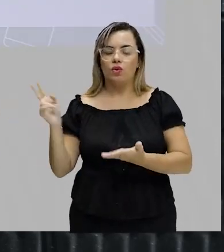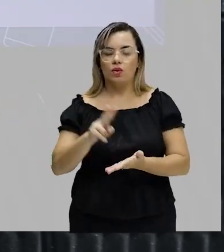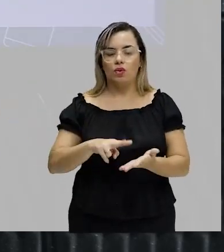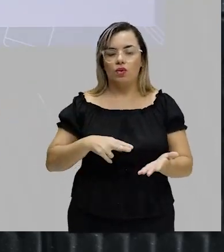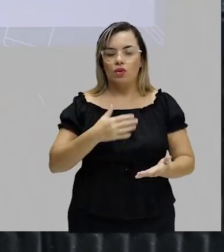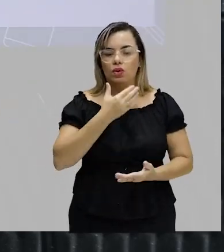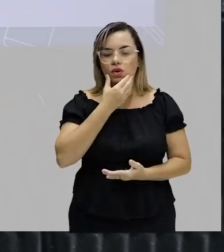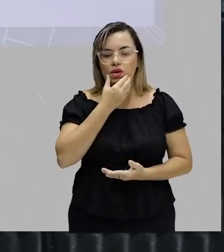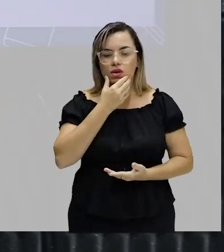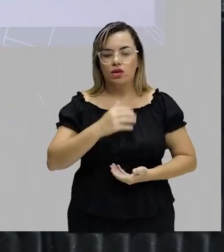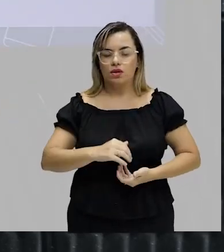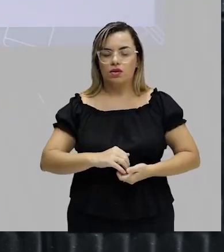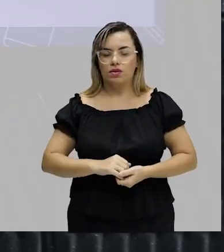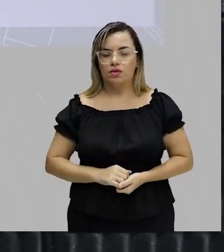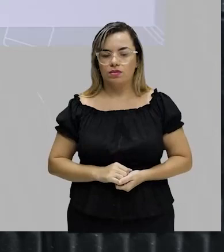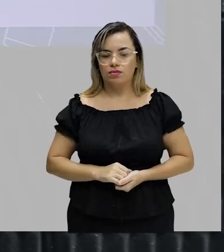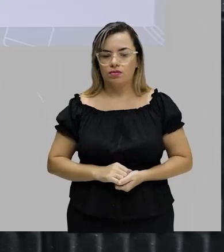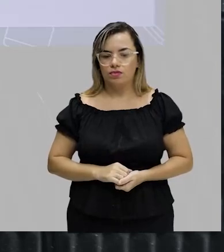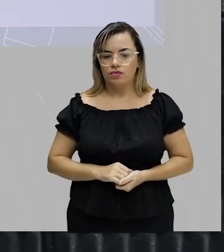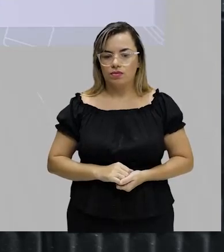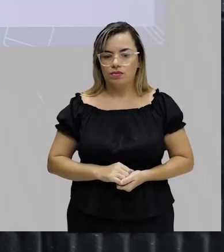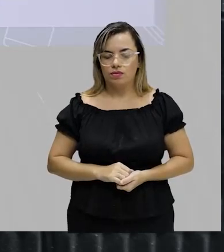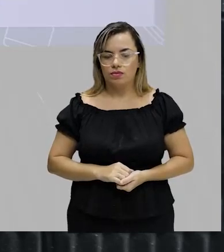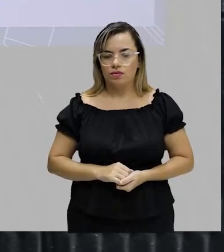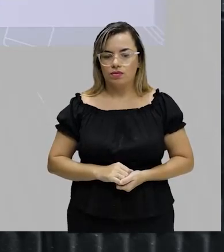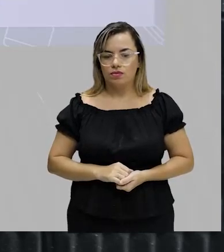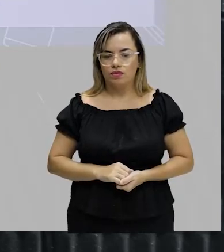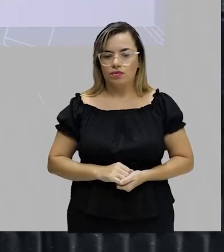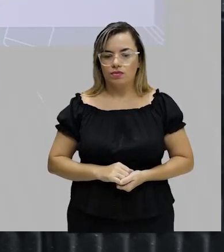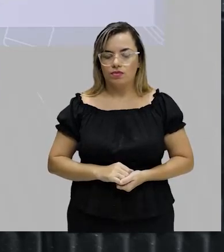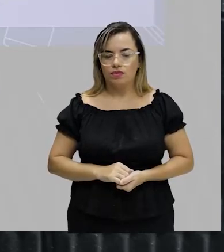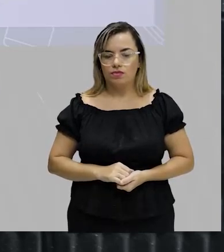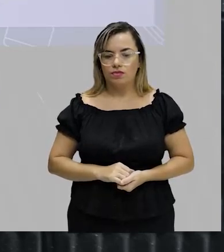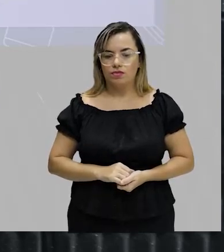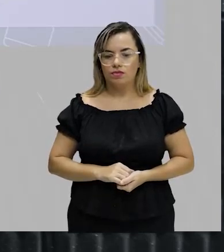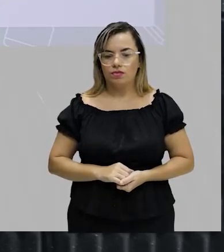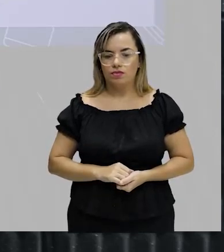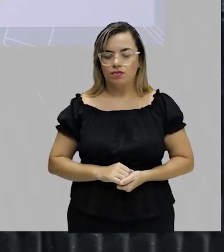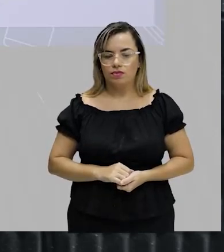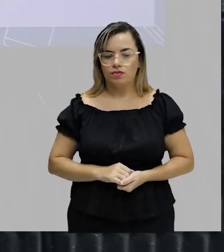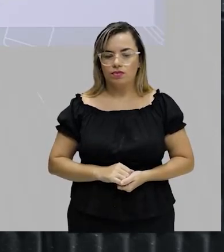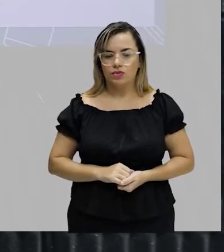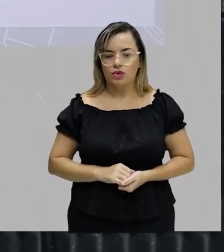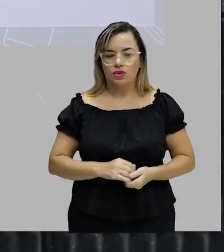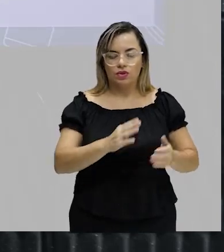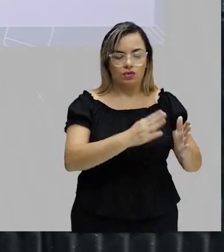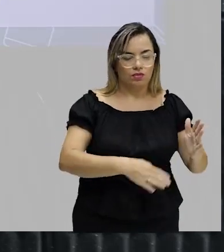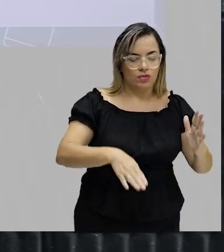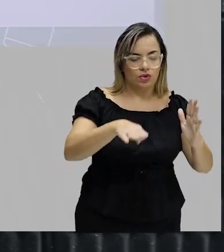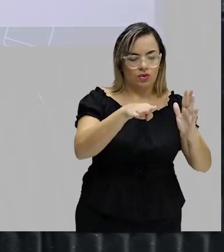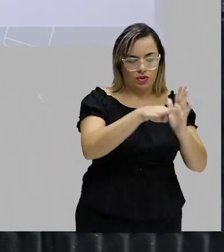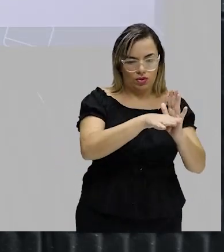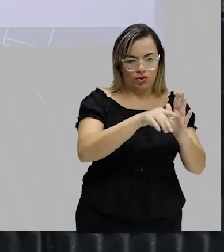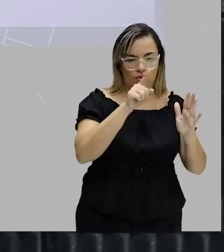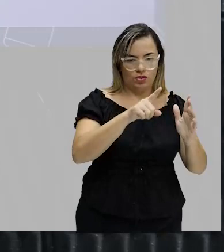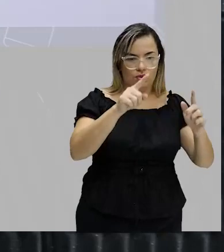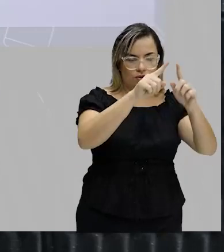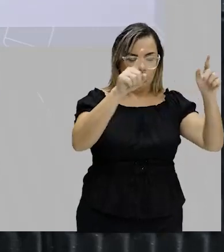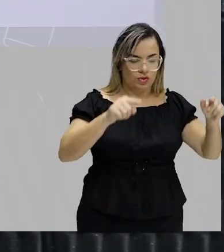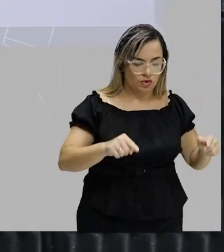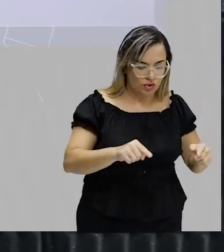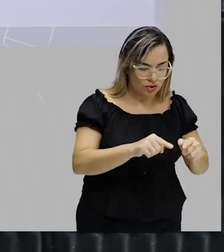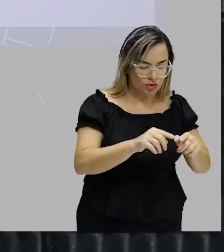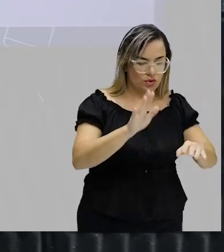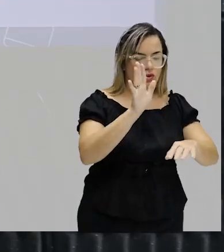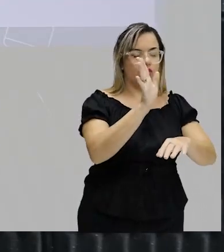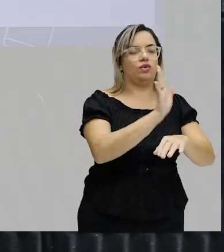had already started. A ação mais recente. Quando nós chegamos no cinema, essa é a